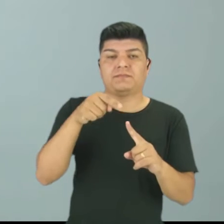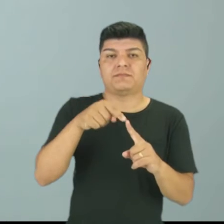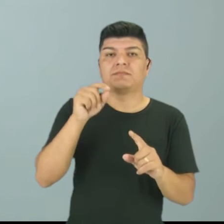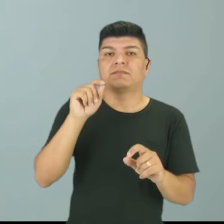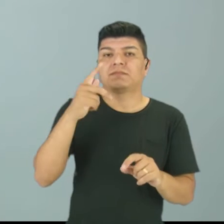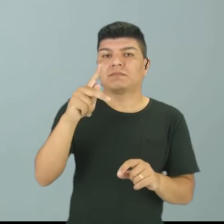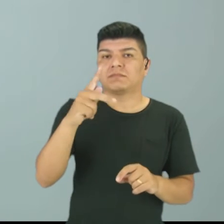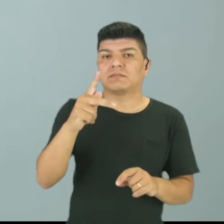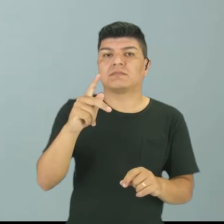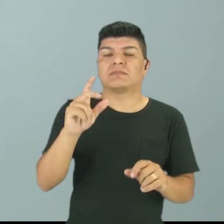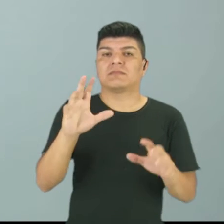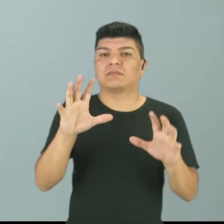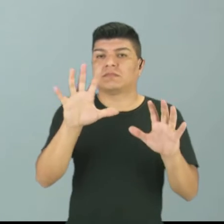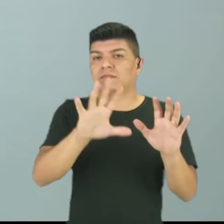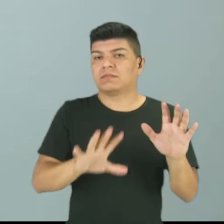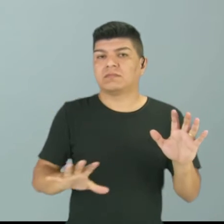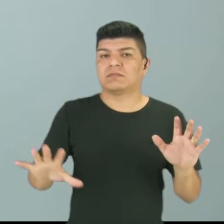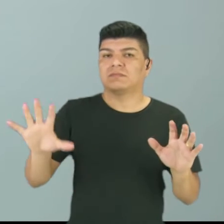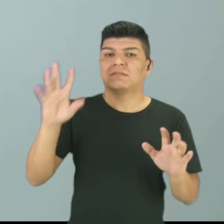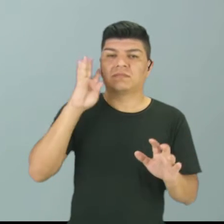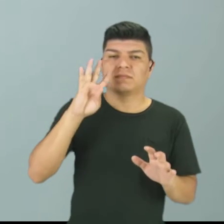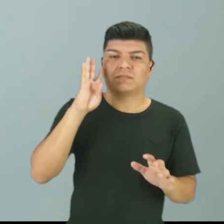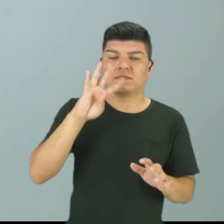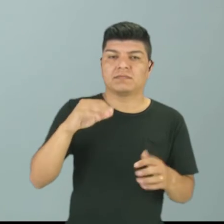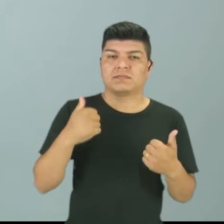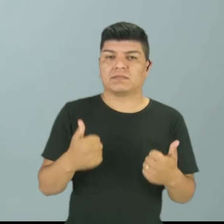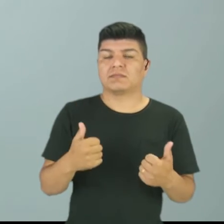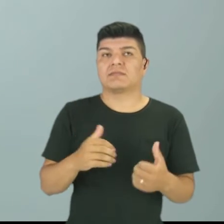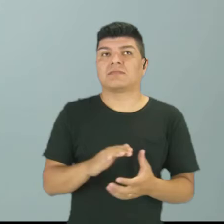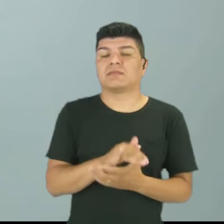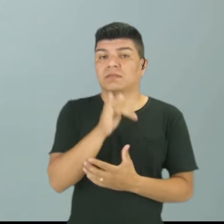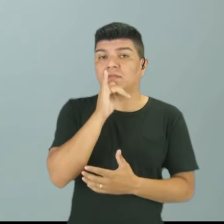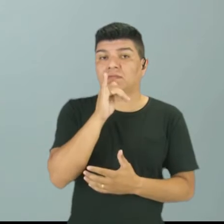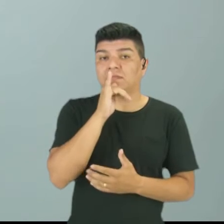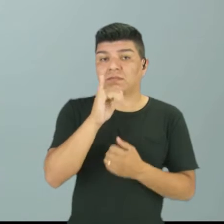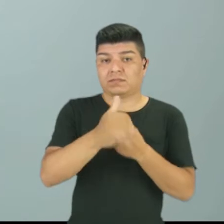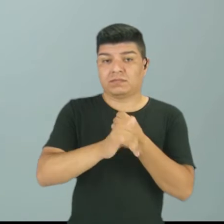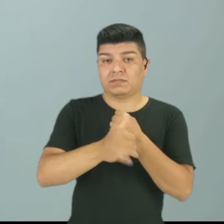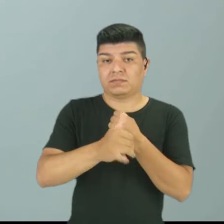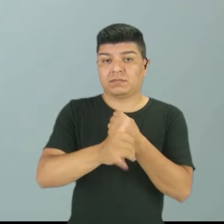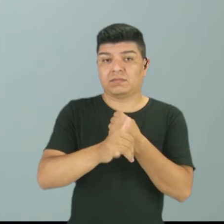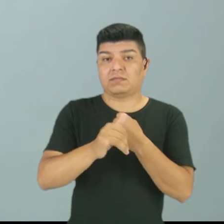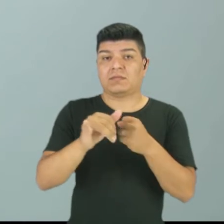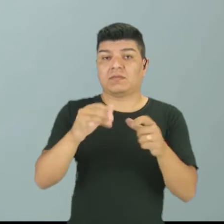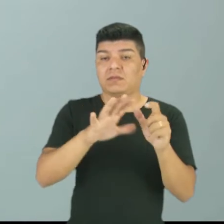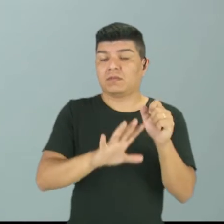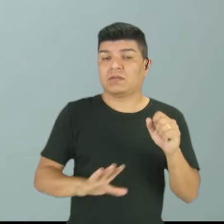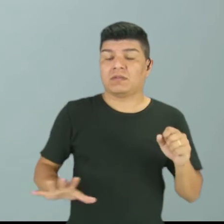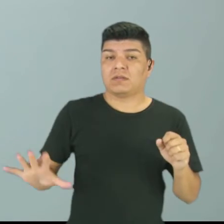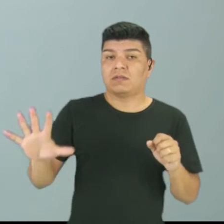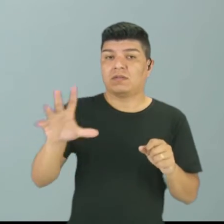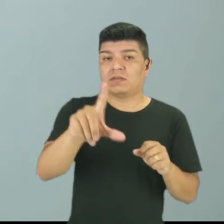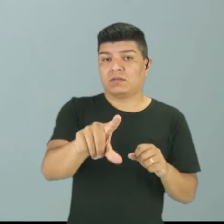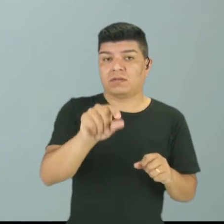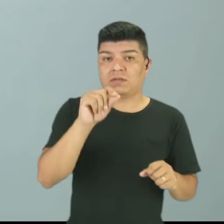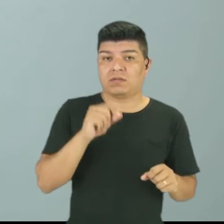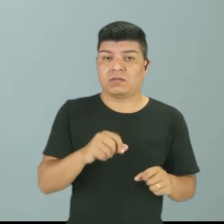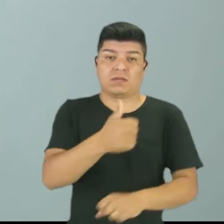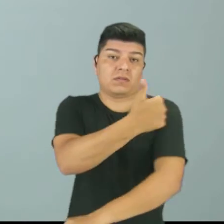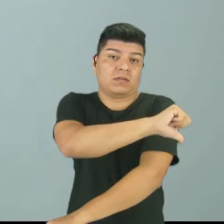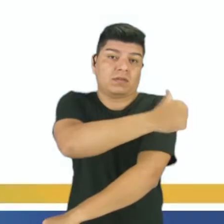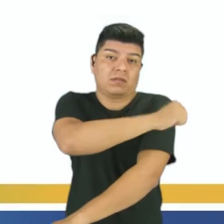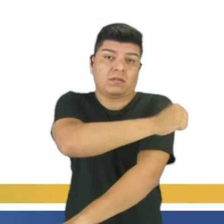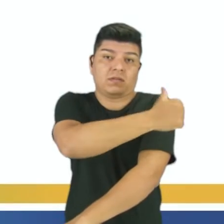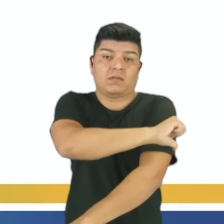de falar sobre o espaço vai ser bem legal. Então, um exemplo de crônica cujo espaço escolhido é o Rio de